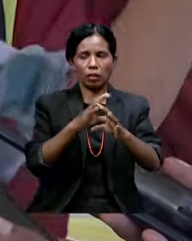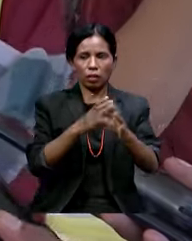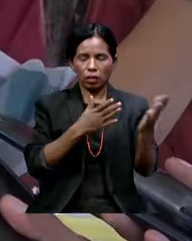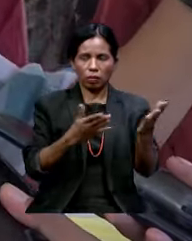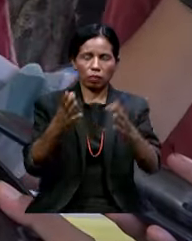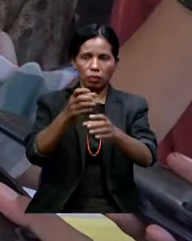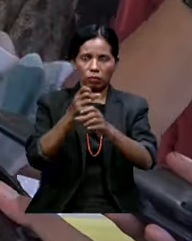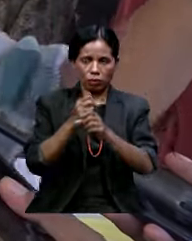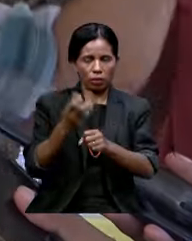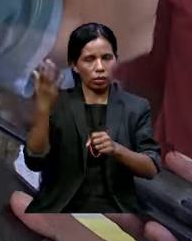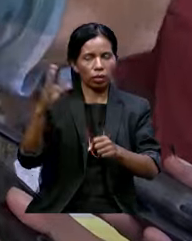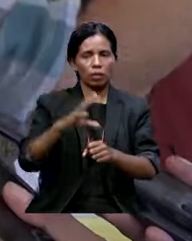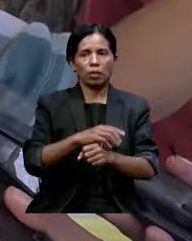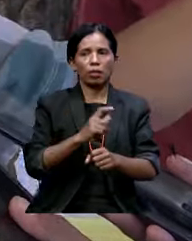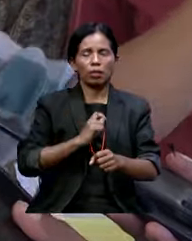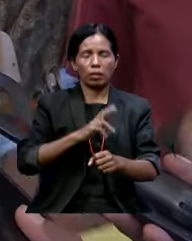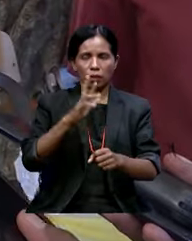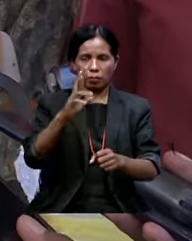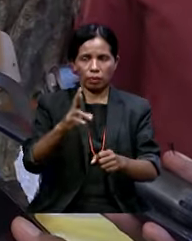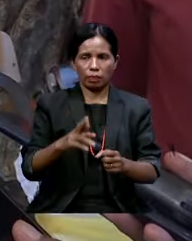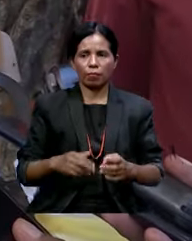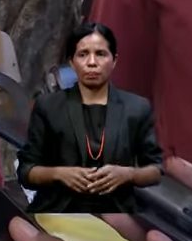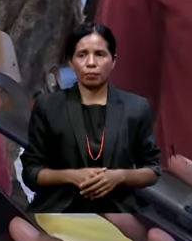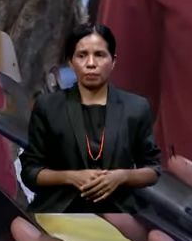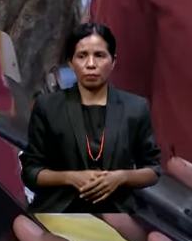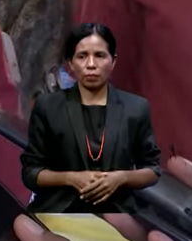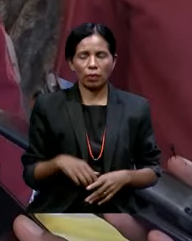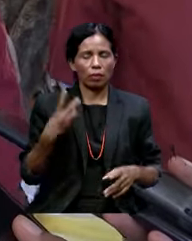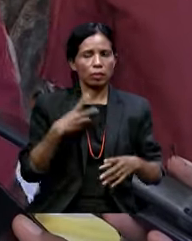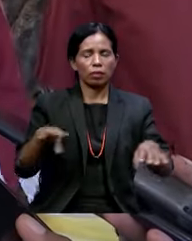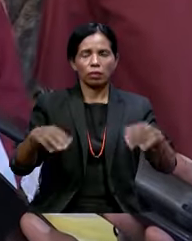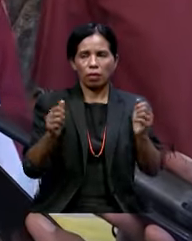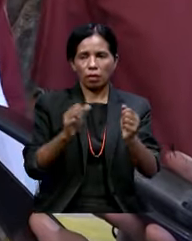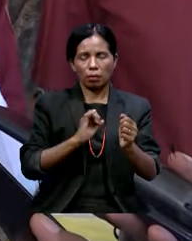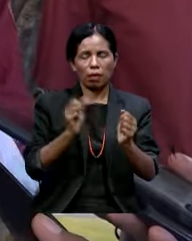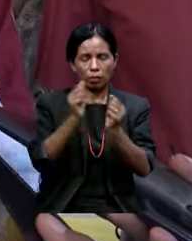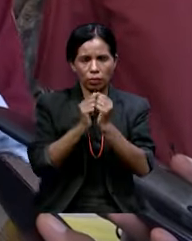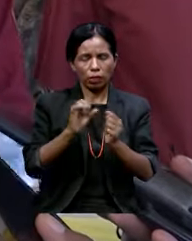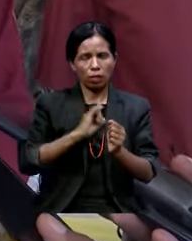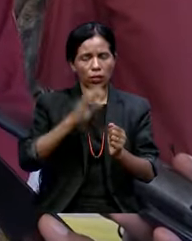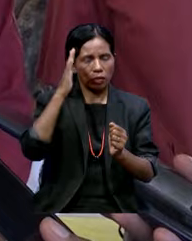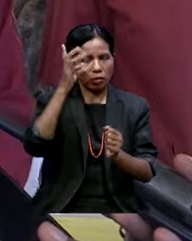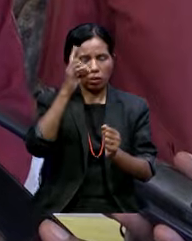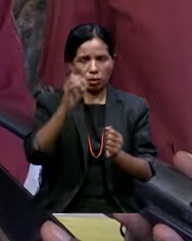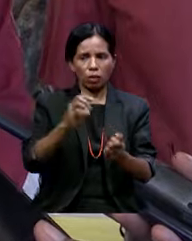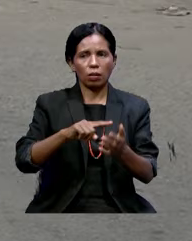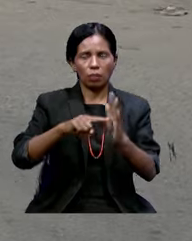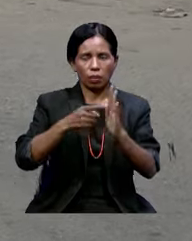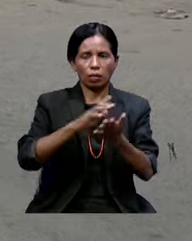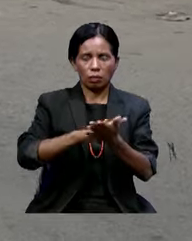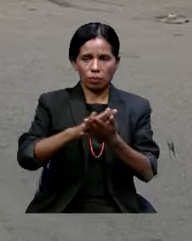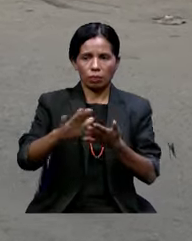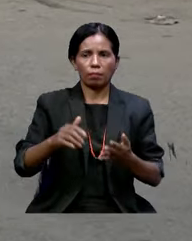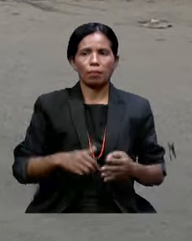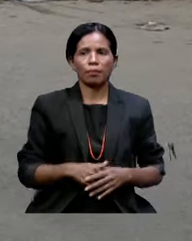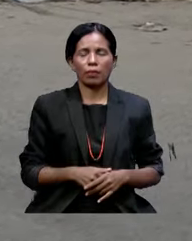mai foto batau so etibar fati iku suba tau lisu pronto et servis hamu to kane dire komes o inges mos sai servis hamu to kane sana